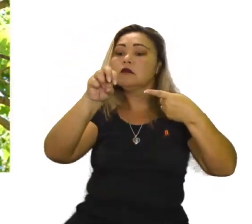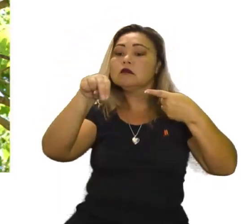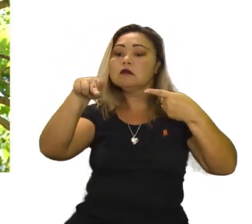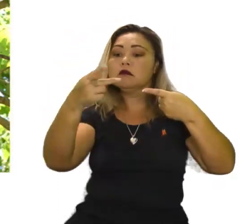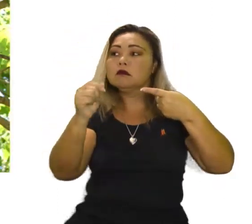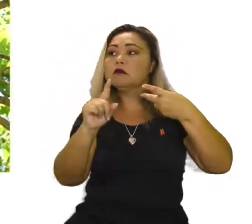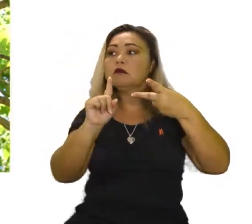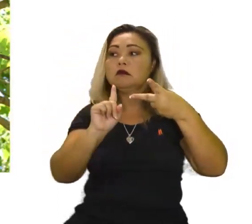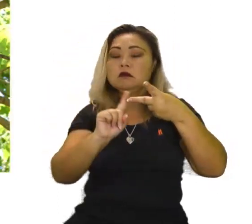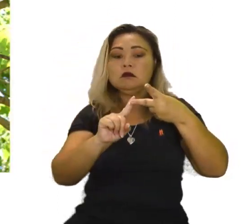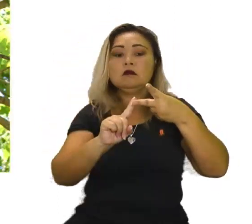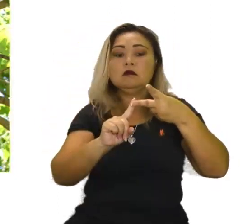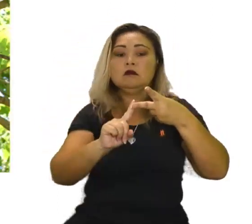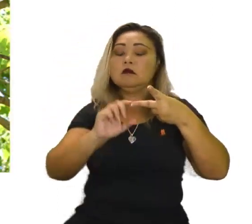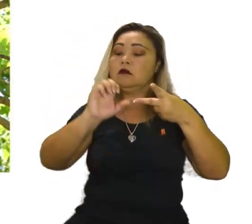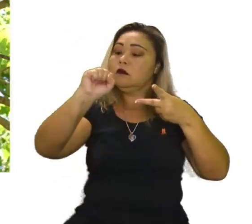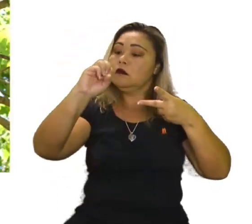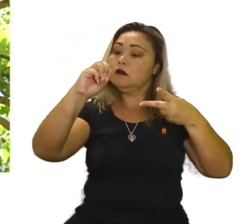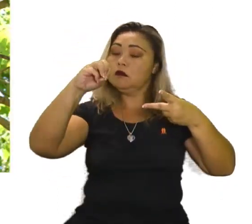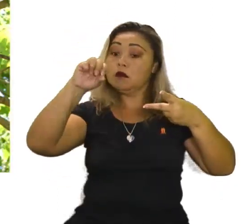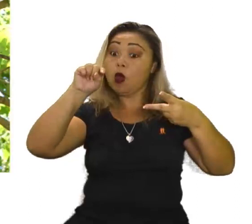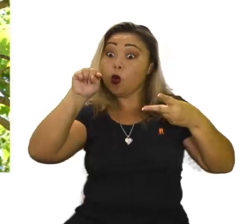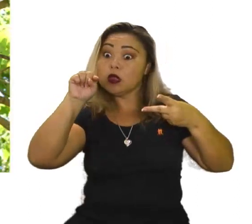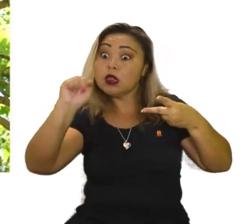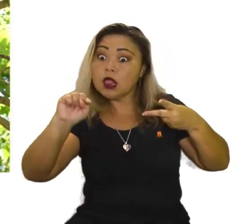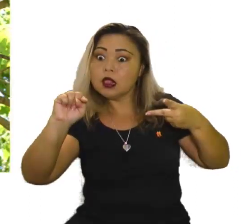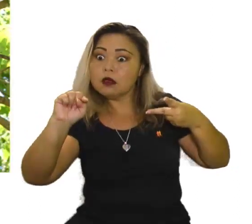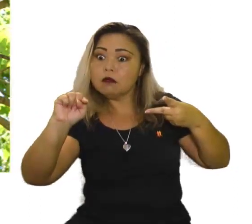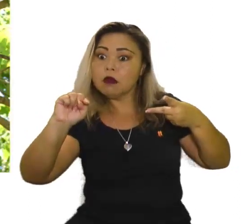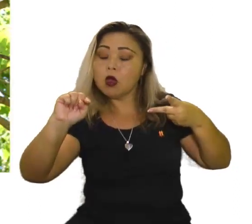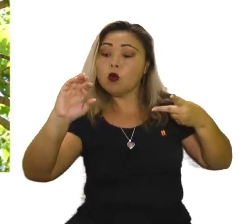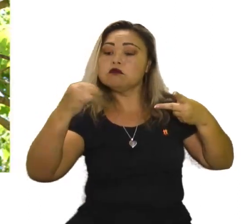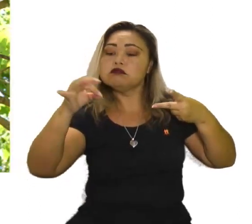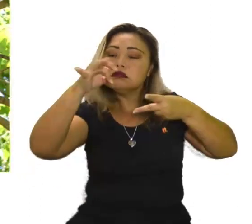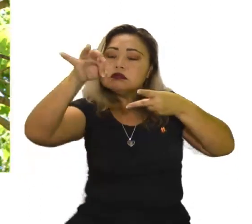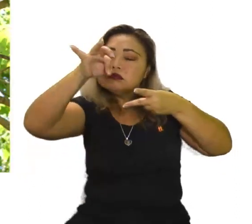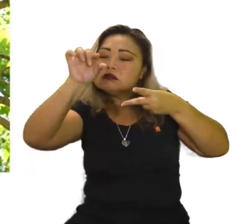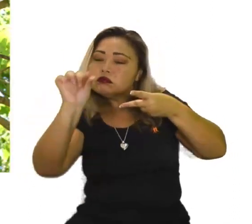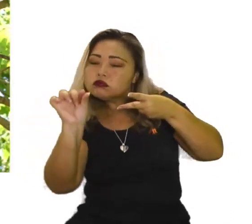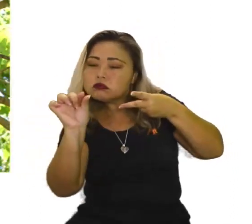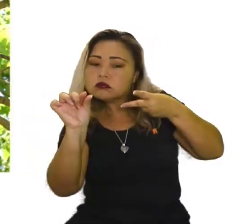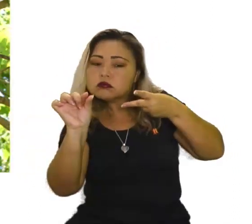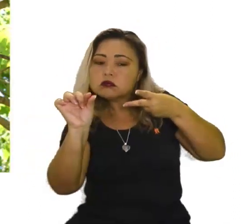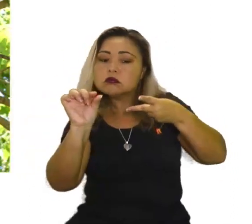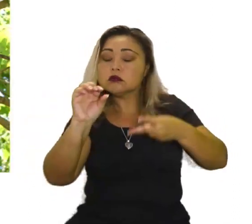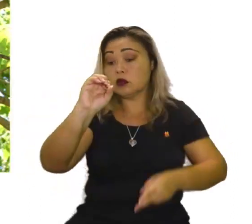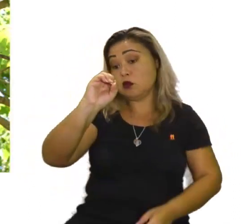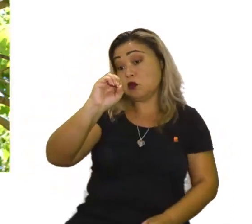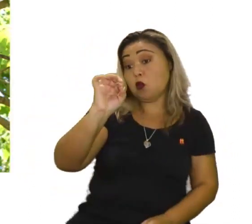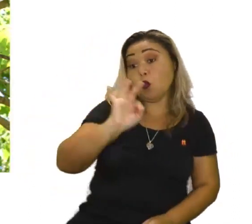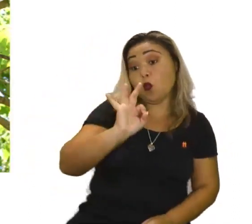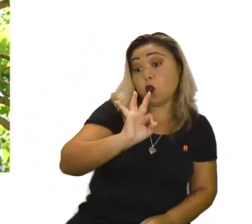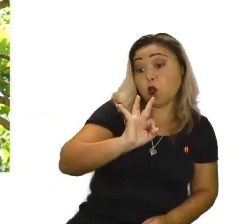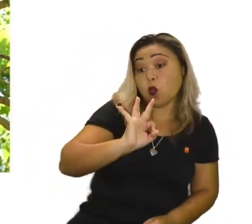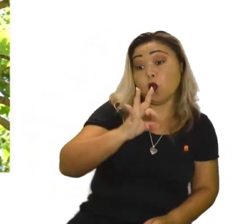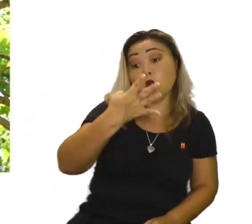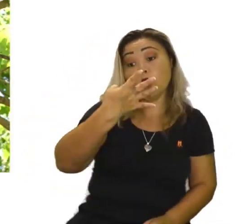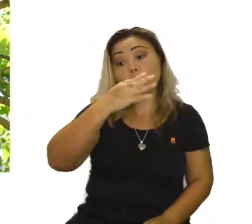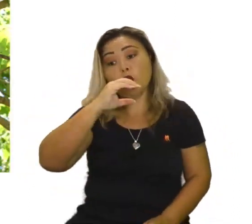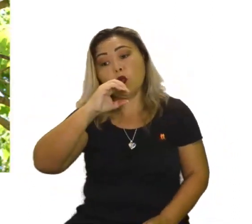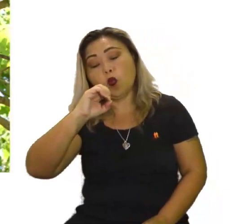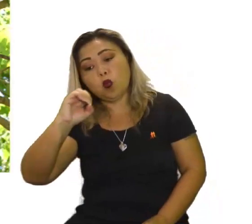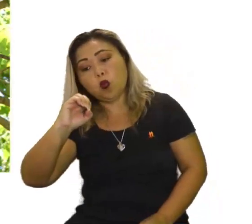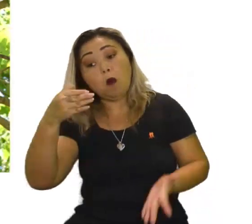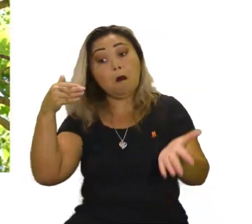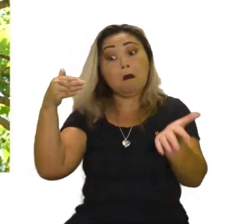aproximadamente aí 80 mil operárias, de 0 ou nenhum, ou